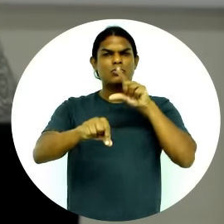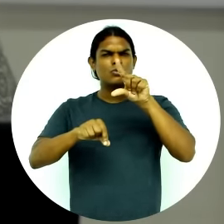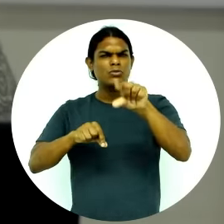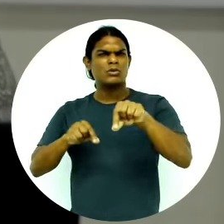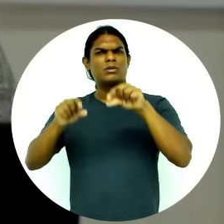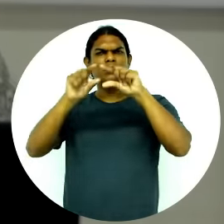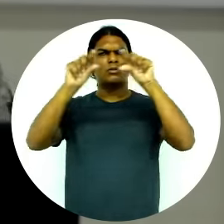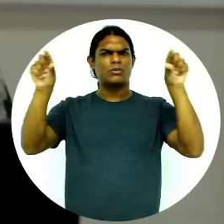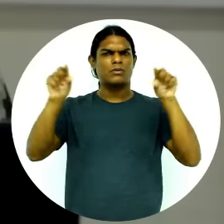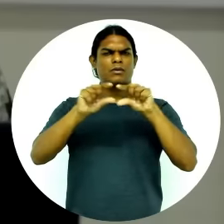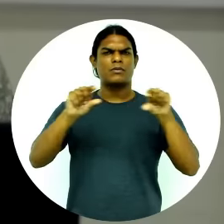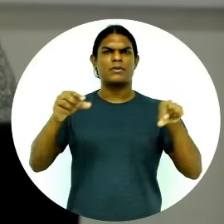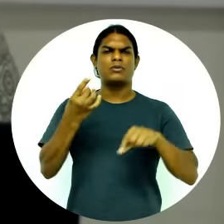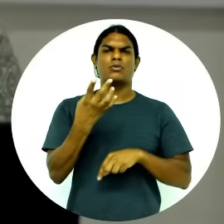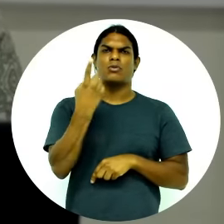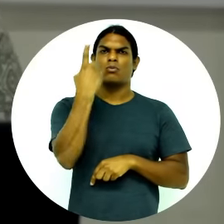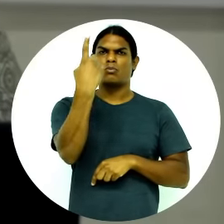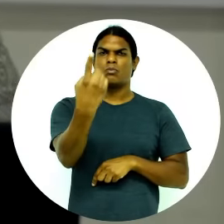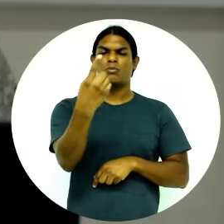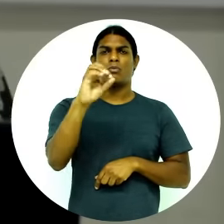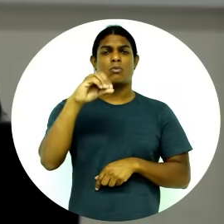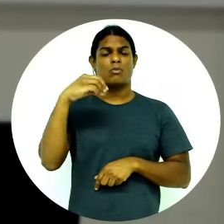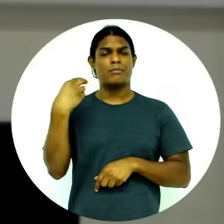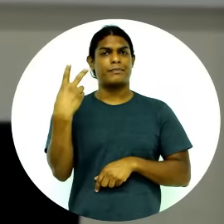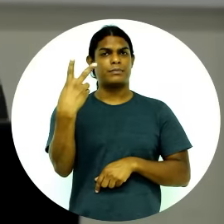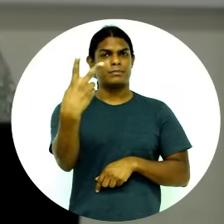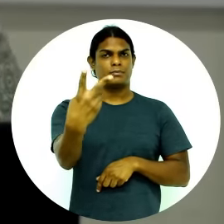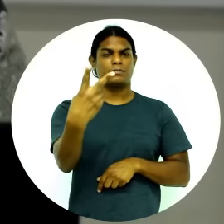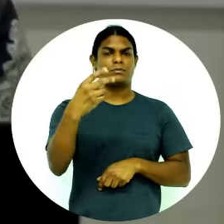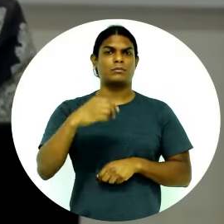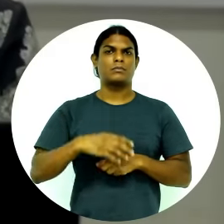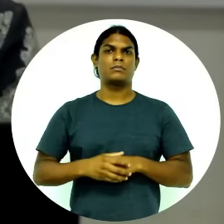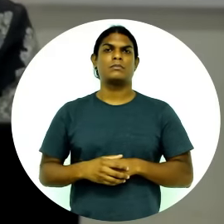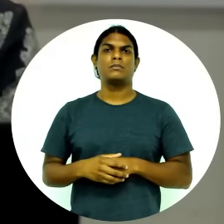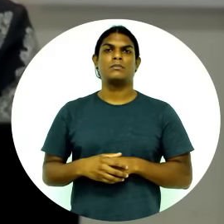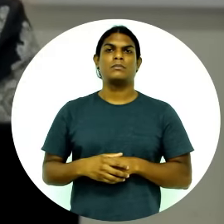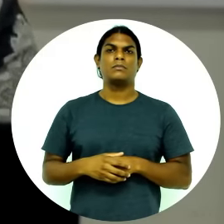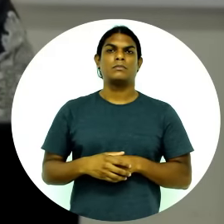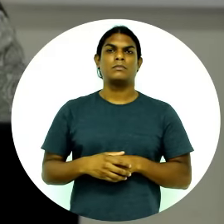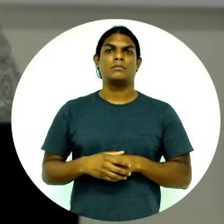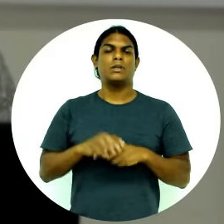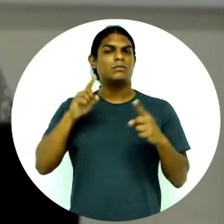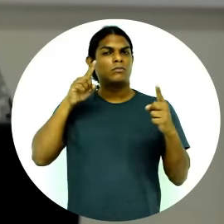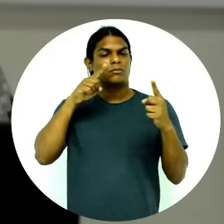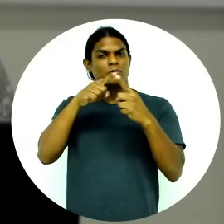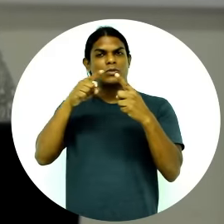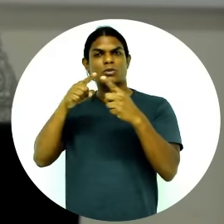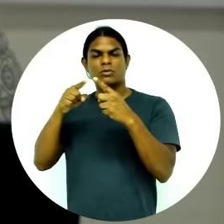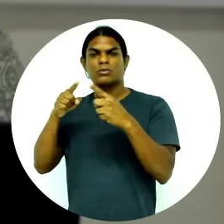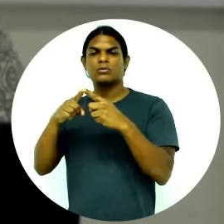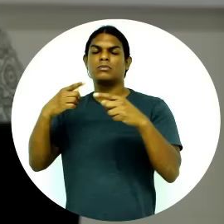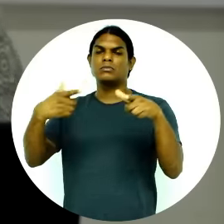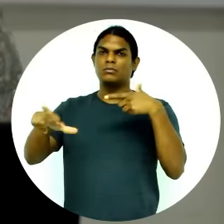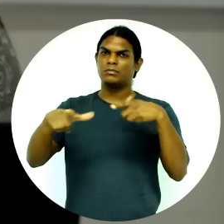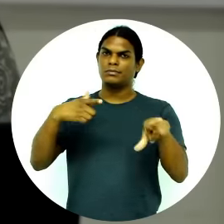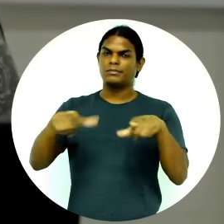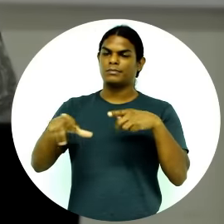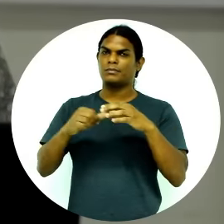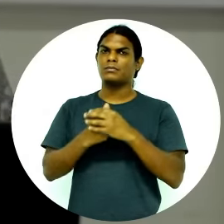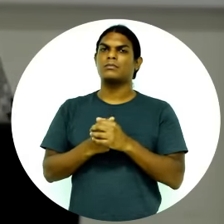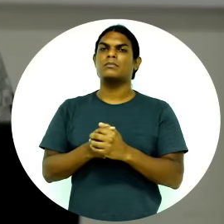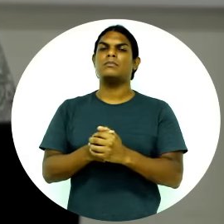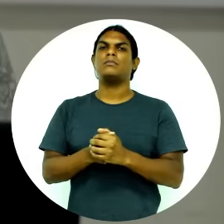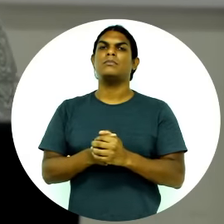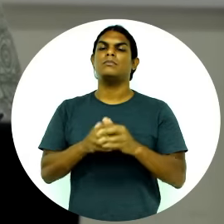desempenho individual. Métodos que neutralizam alguns vícios, aqueles vícios que nós vimos anteriormente. Como é